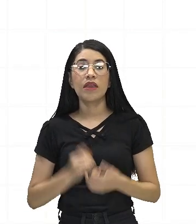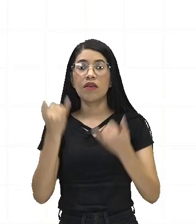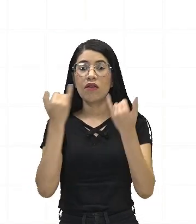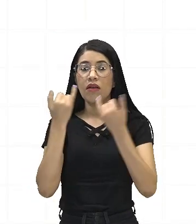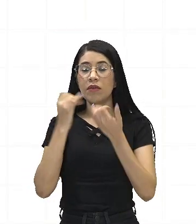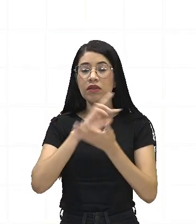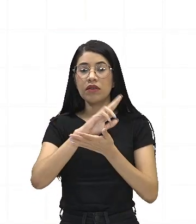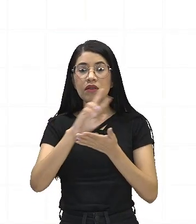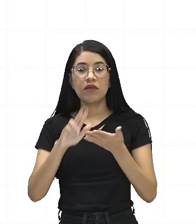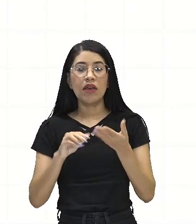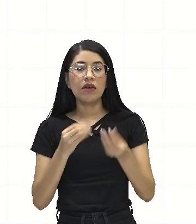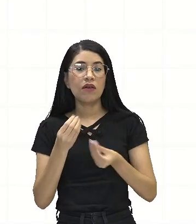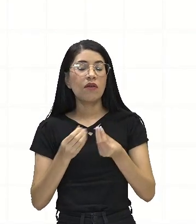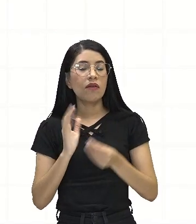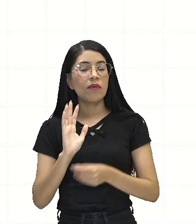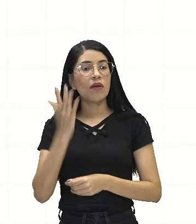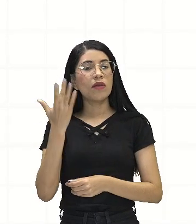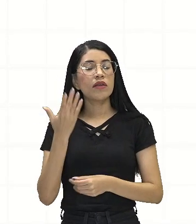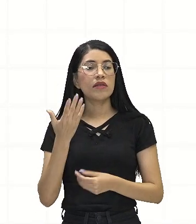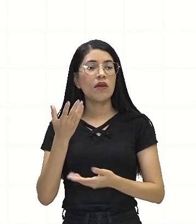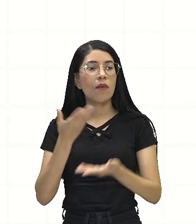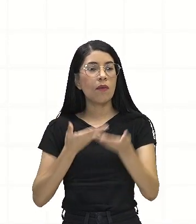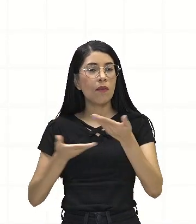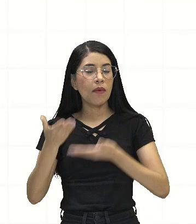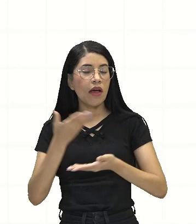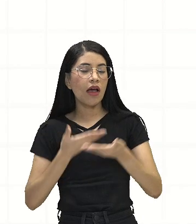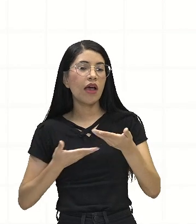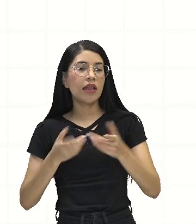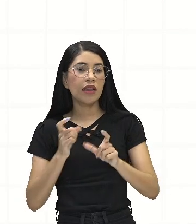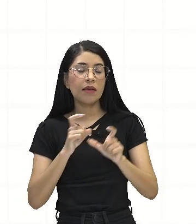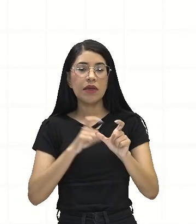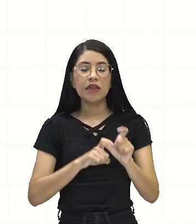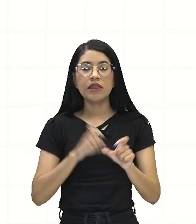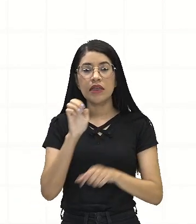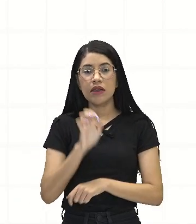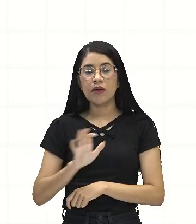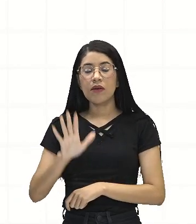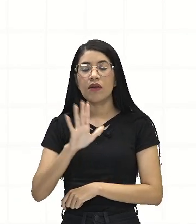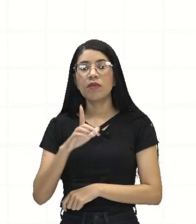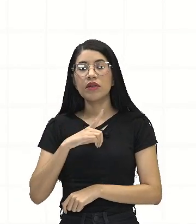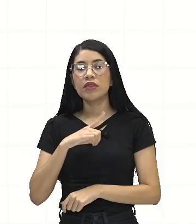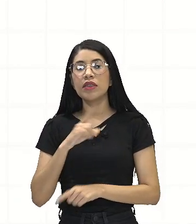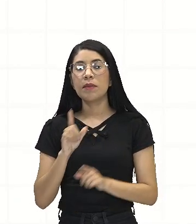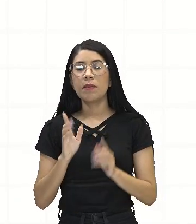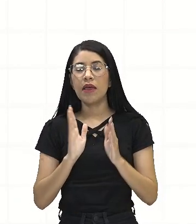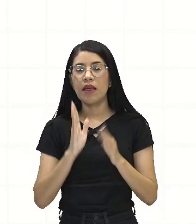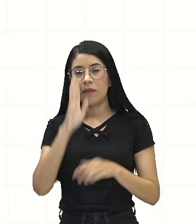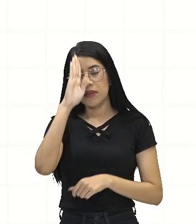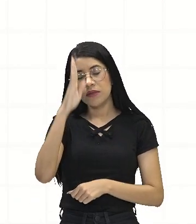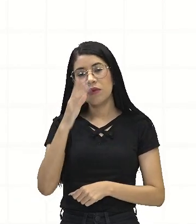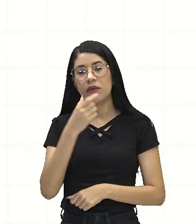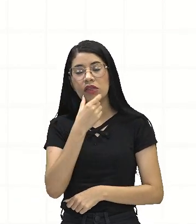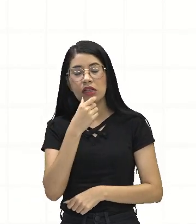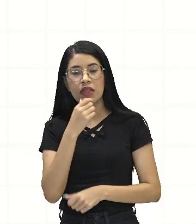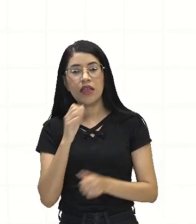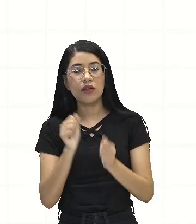que essa dinâmica, né, essa relação de dependência da Europa, ou especificamente ali da Inglaterra com o